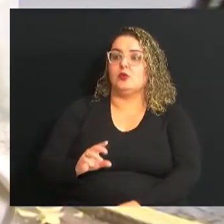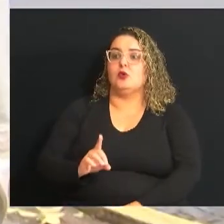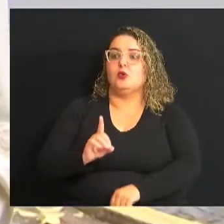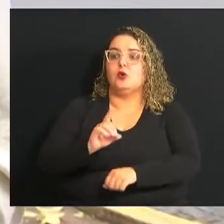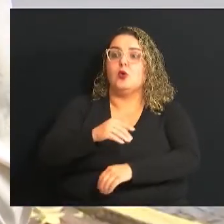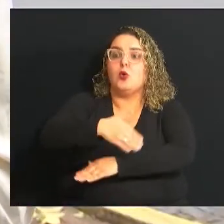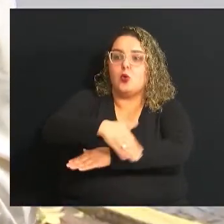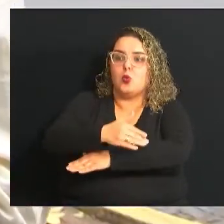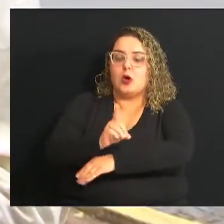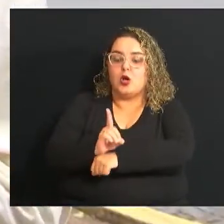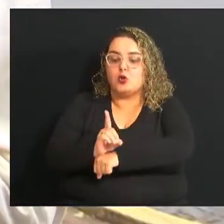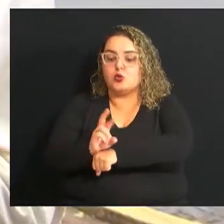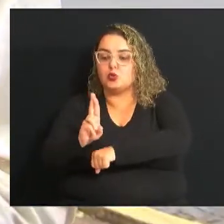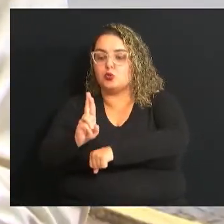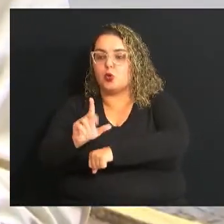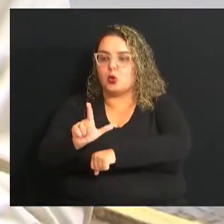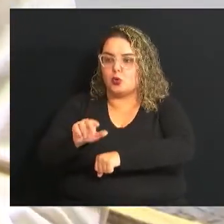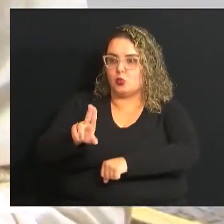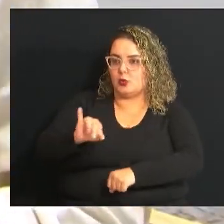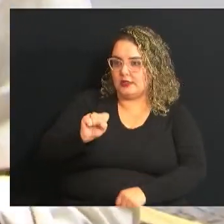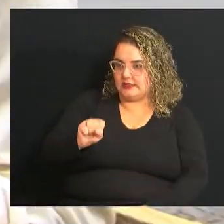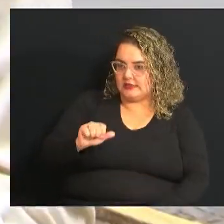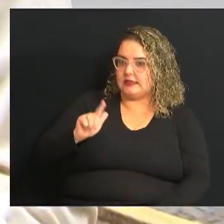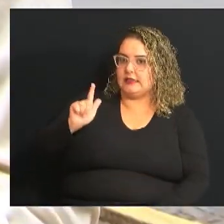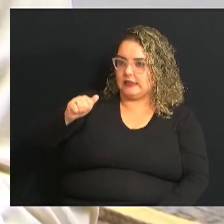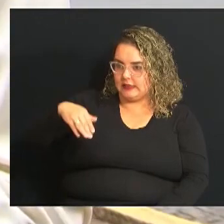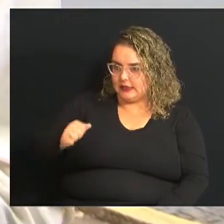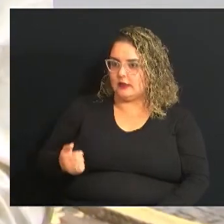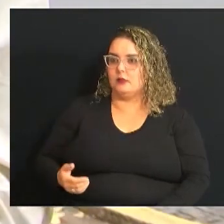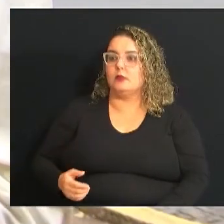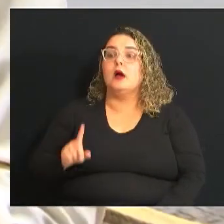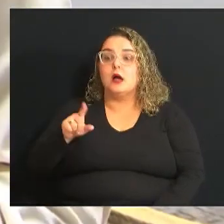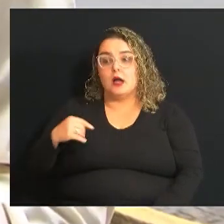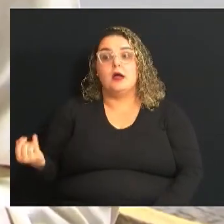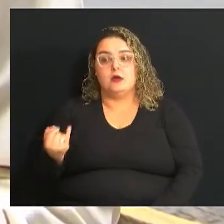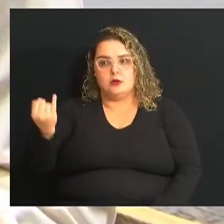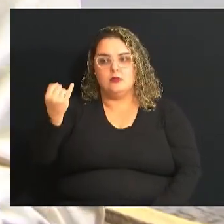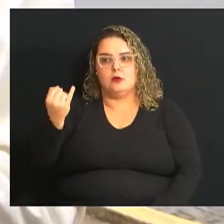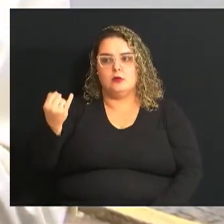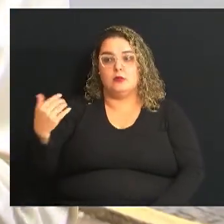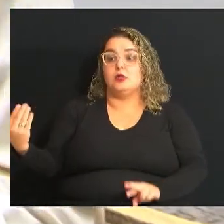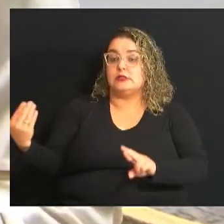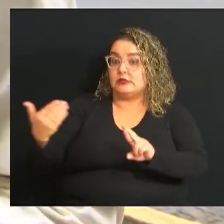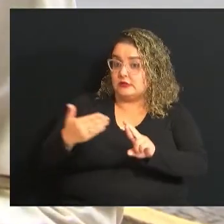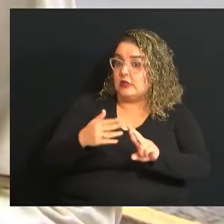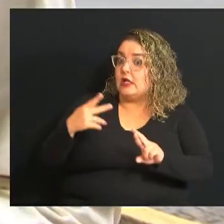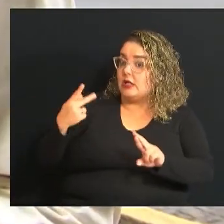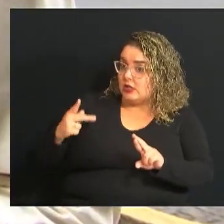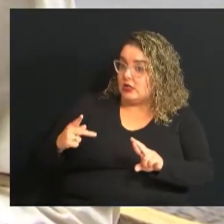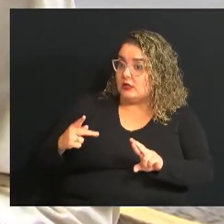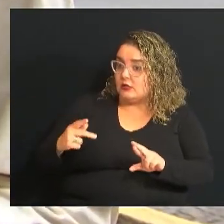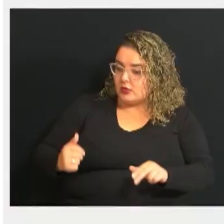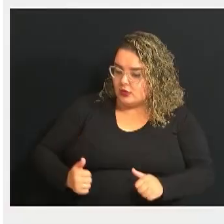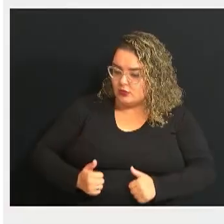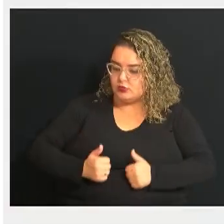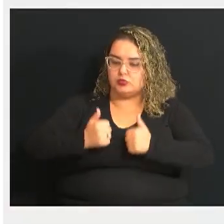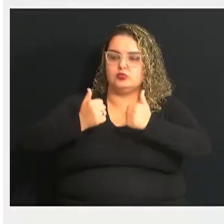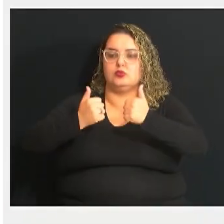conseguiu fazer uma história, tanto que quando ele morreu, que foi pouquíssimo tempo antes da libertação dos